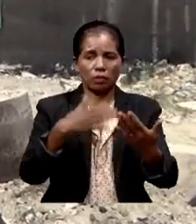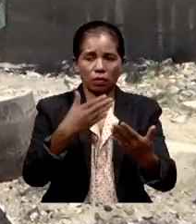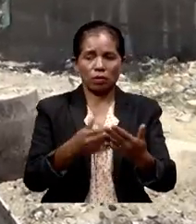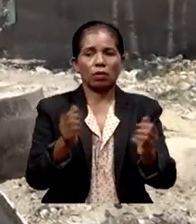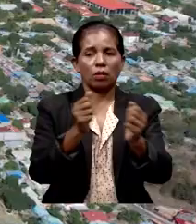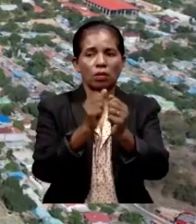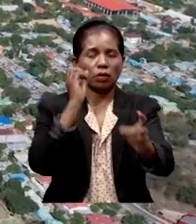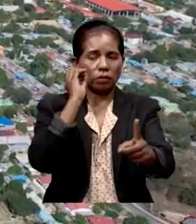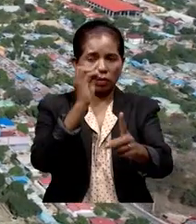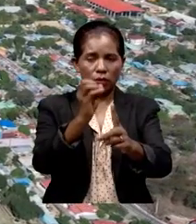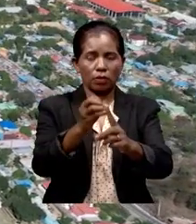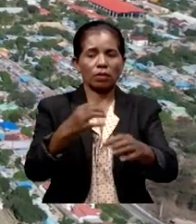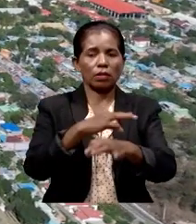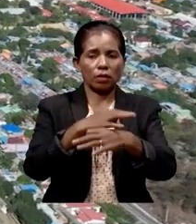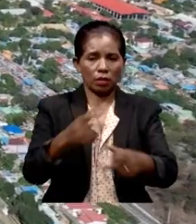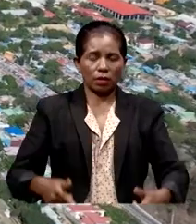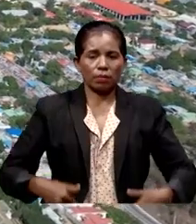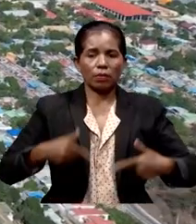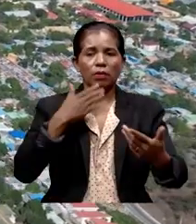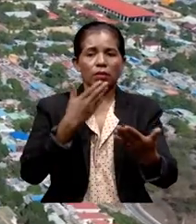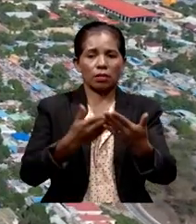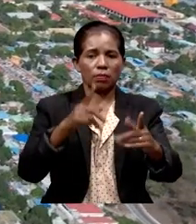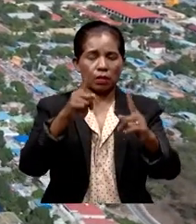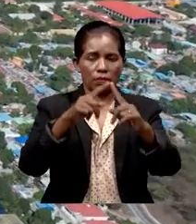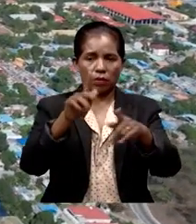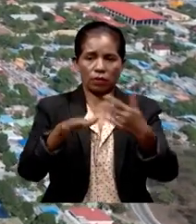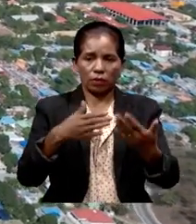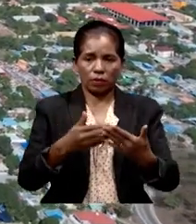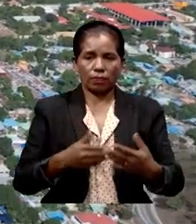objetivo é de atuar de amores de cidadão sirnian. Agostinho da Costa, bem-vindo a Siemens, Ziemen.